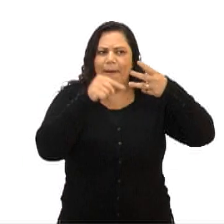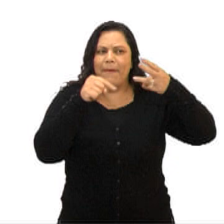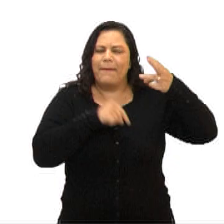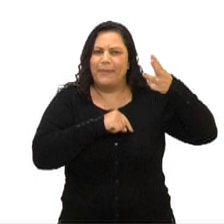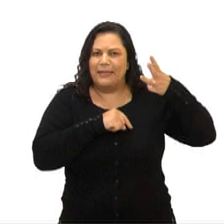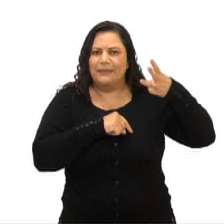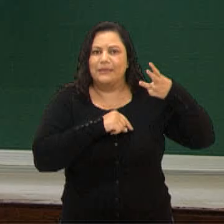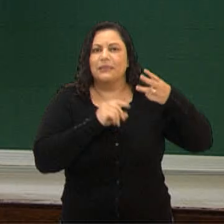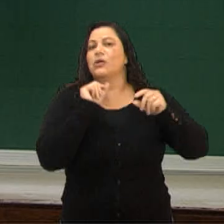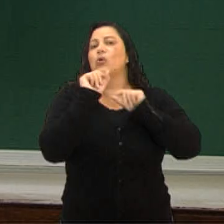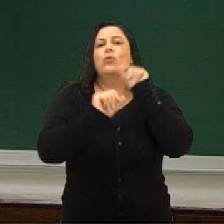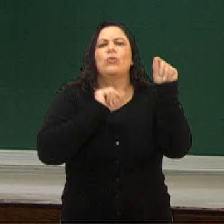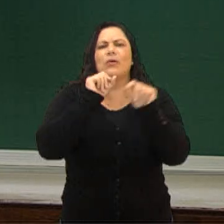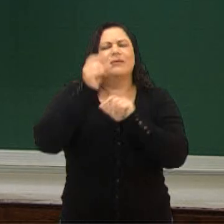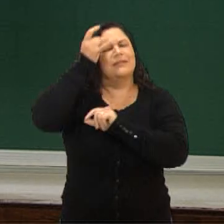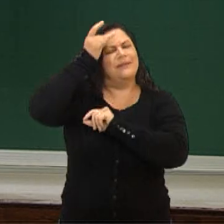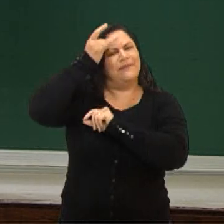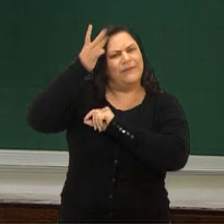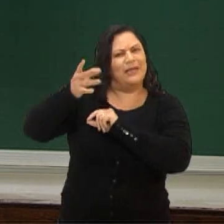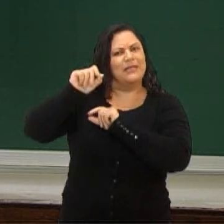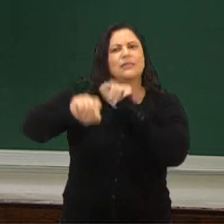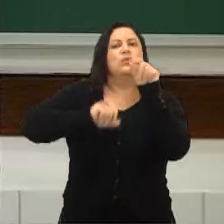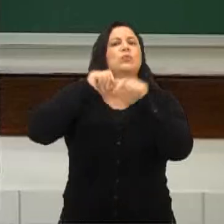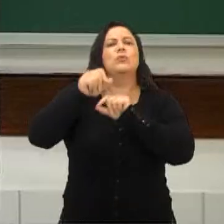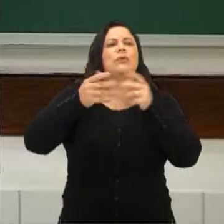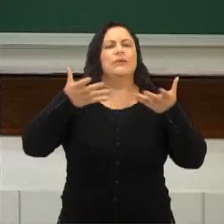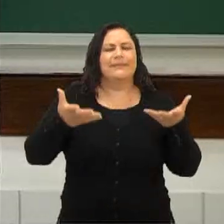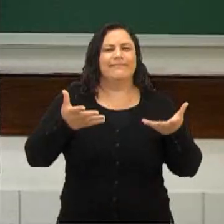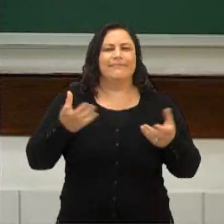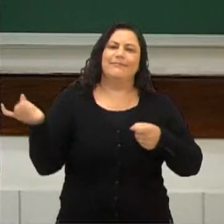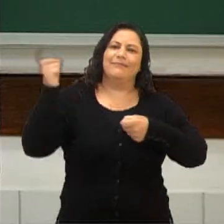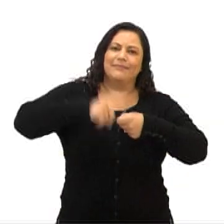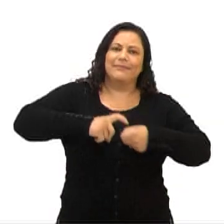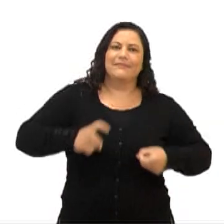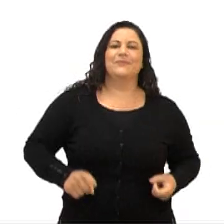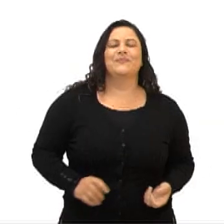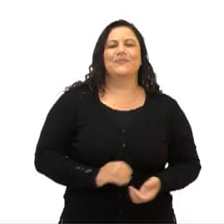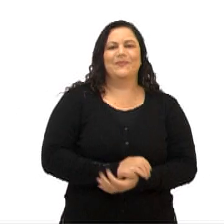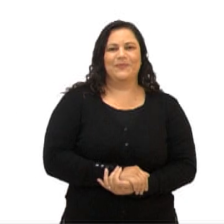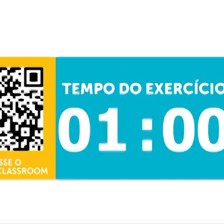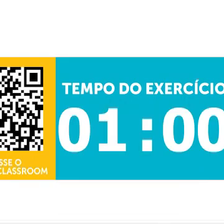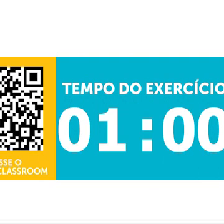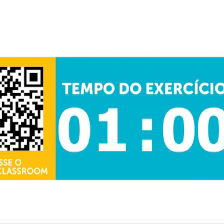ou pontilhismo. Está muito fácil essa aí. Vou dar uma piscadinha e a gente já volta.